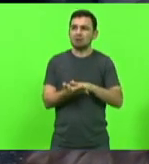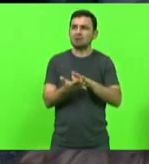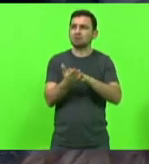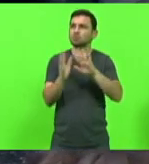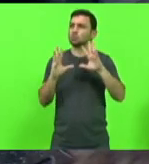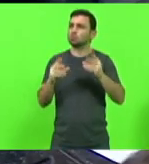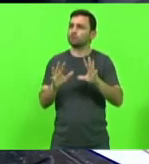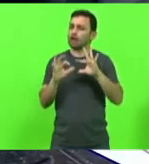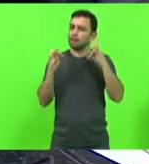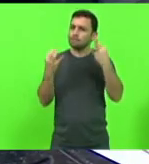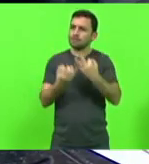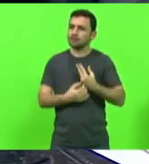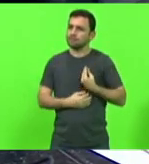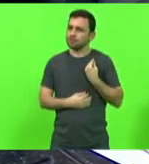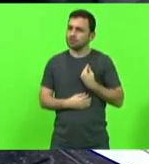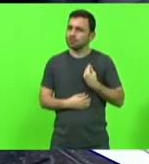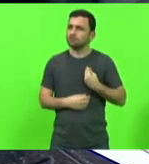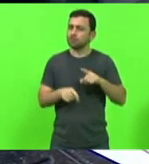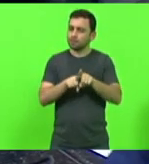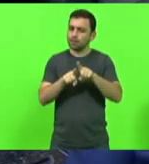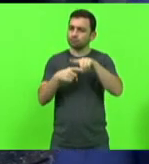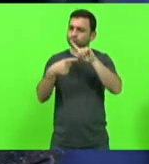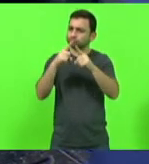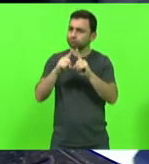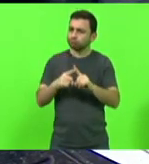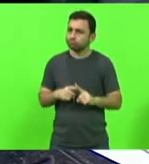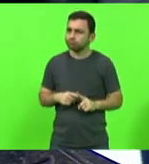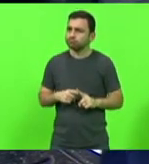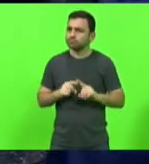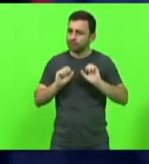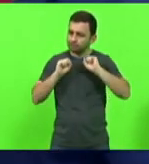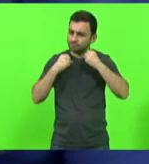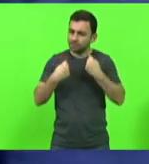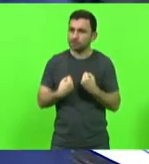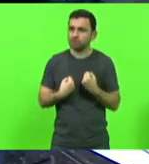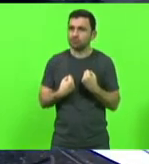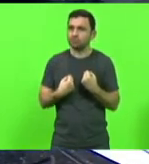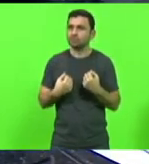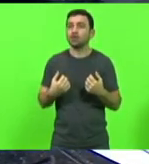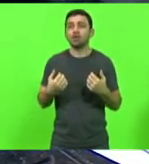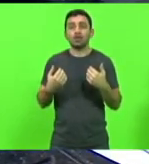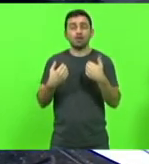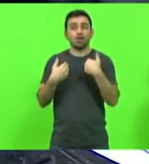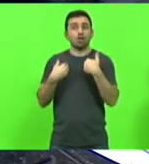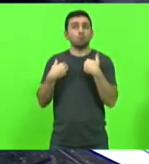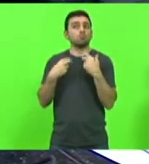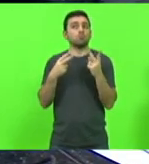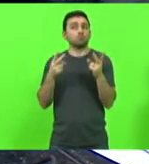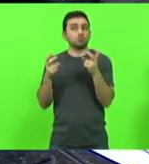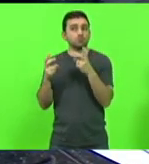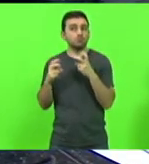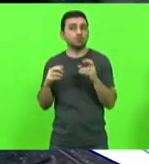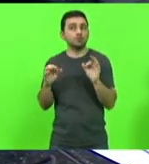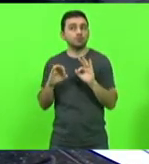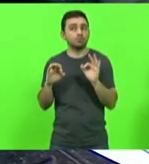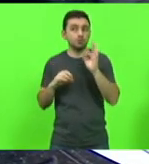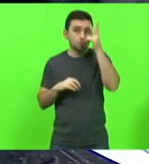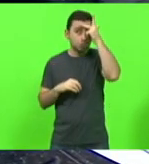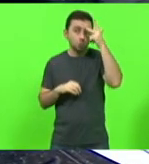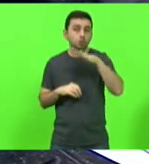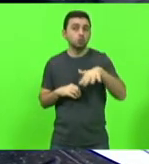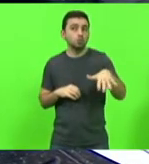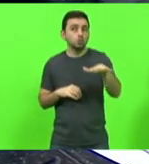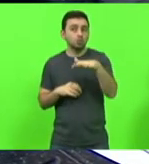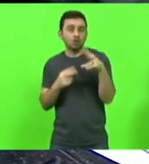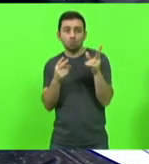presentes, parabenizar a articulação dos deputados que defendem a causa, mas também dizer o seguinte, eu não vejo ninguém aqui, eu não vejo ninguém